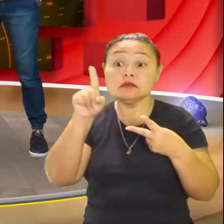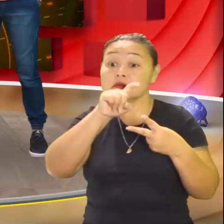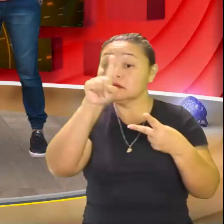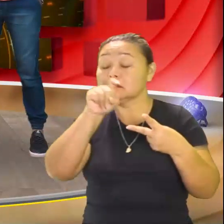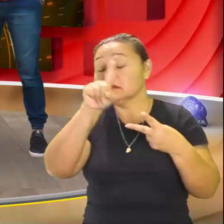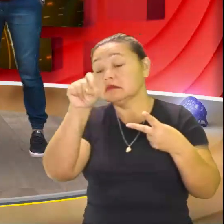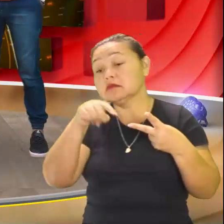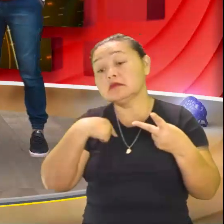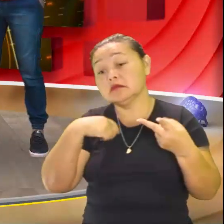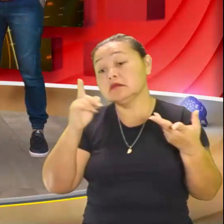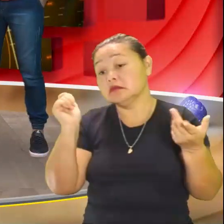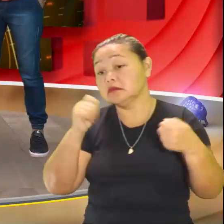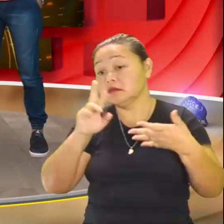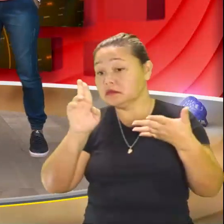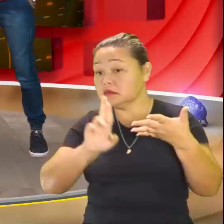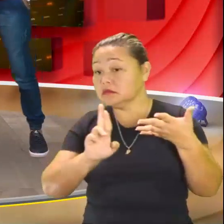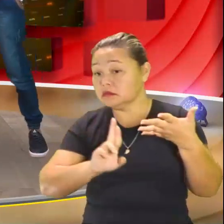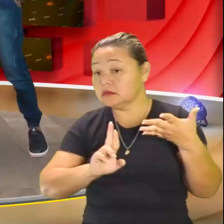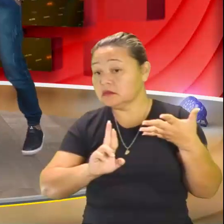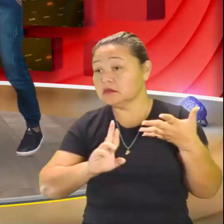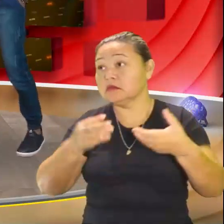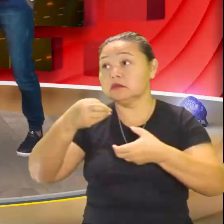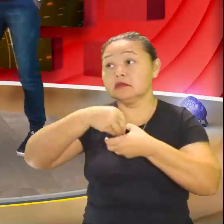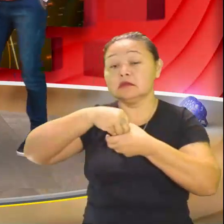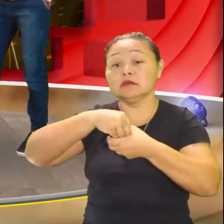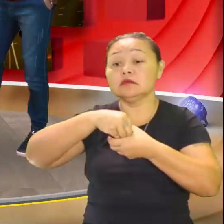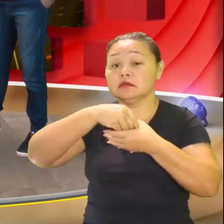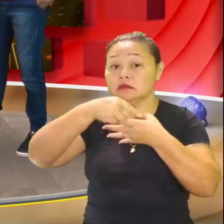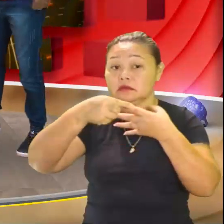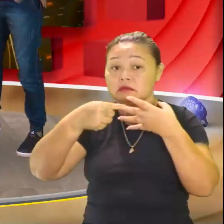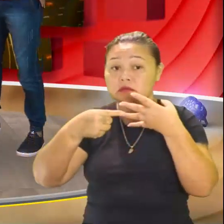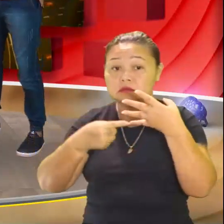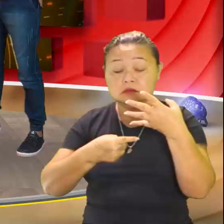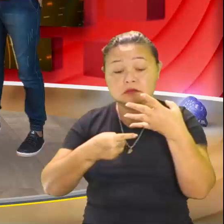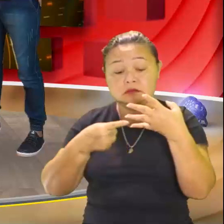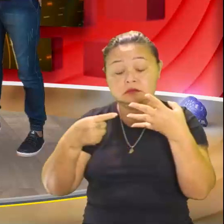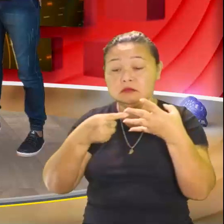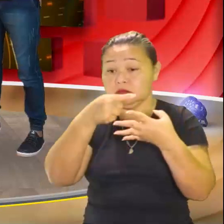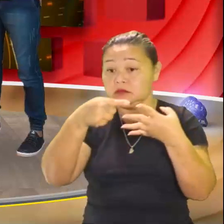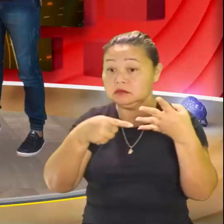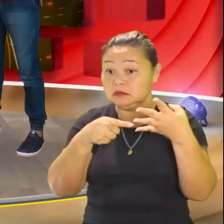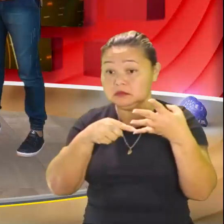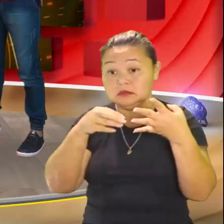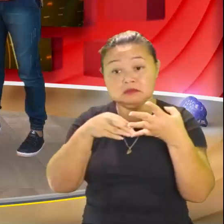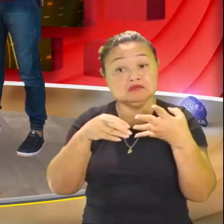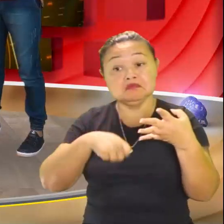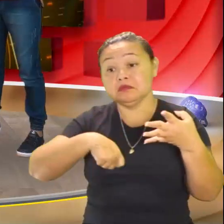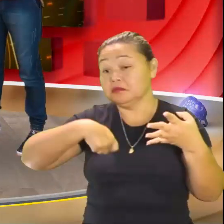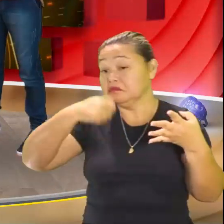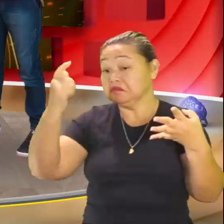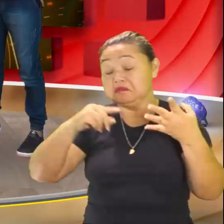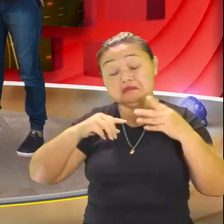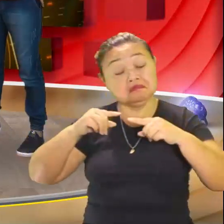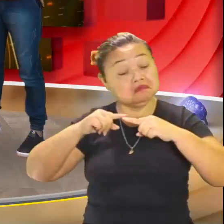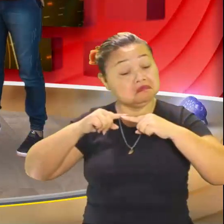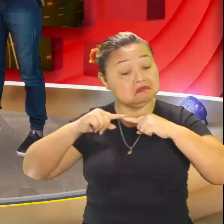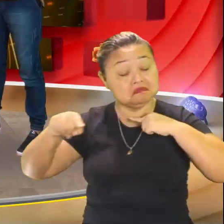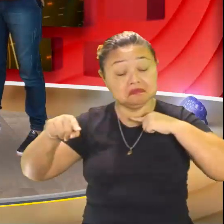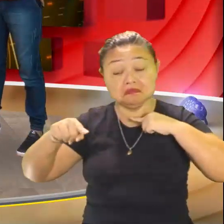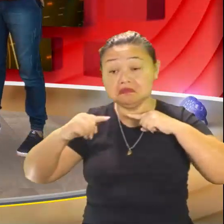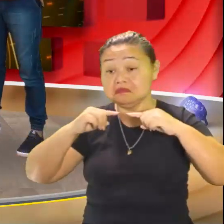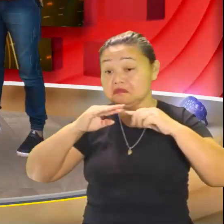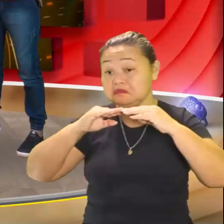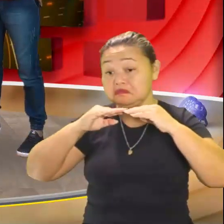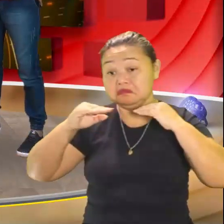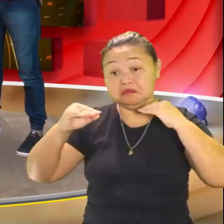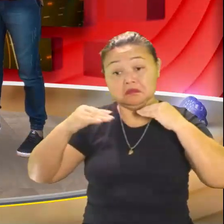grandes possibilidades de gabarito. Então, dentro dessas 4 aqui, essa aqui é aquela impossível. Não tem nada a ver módulo